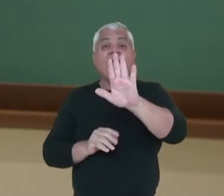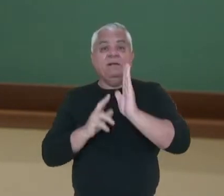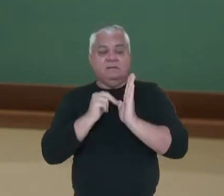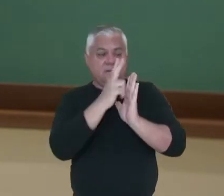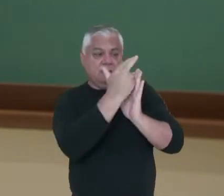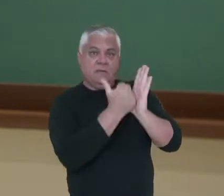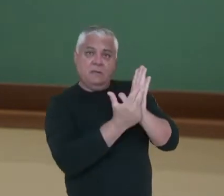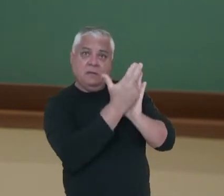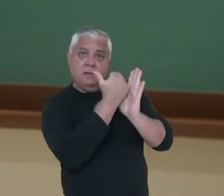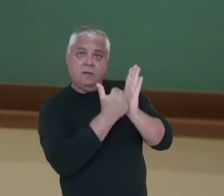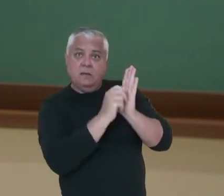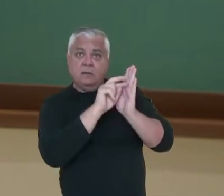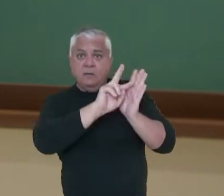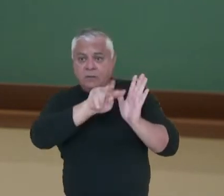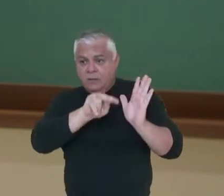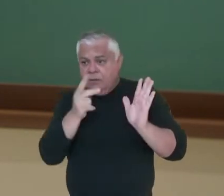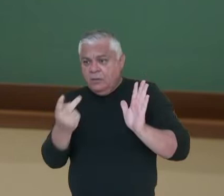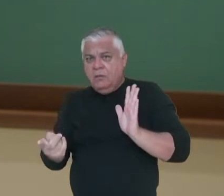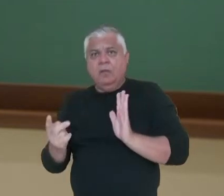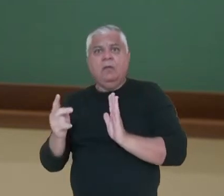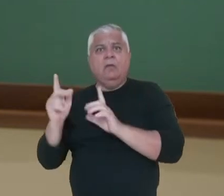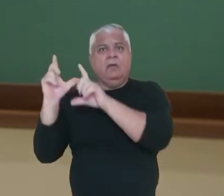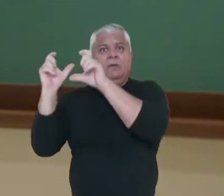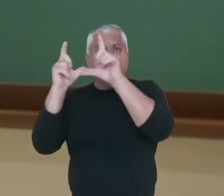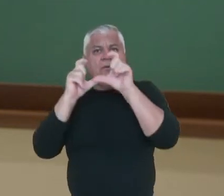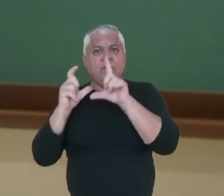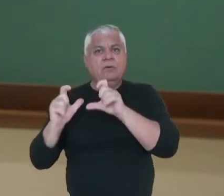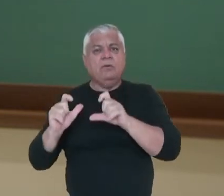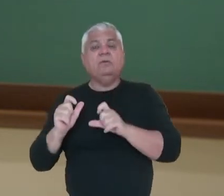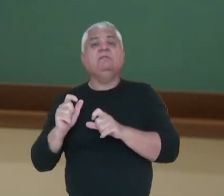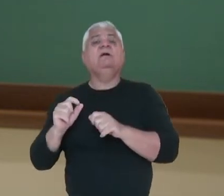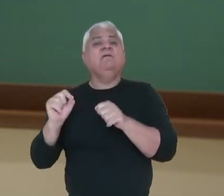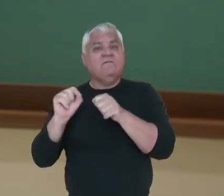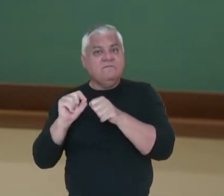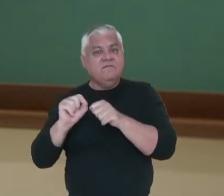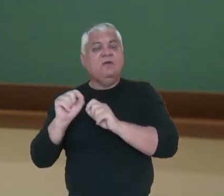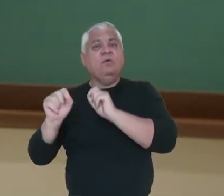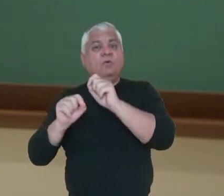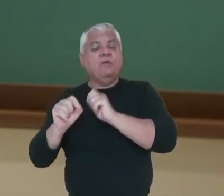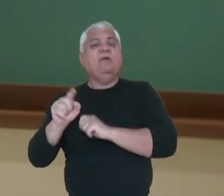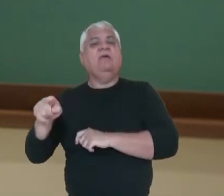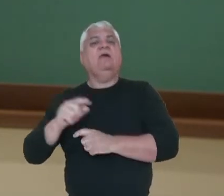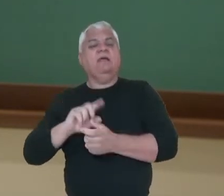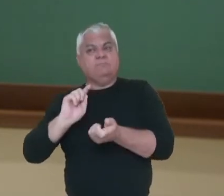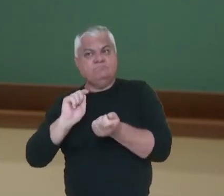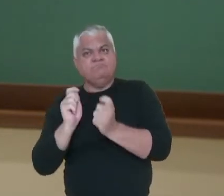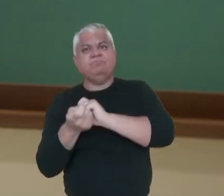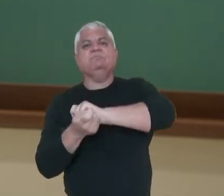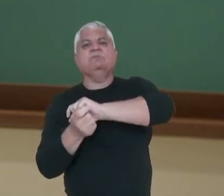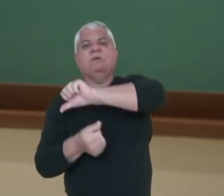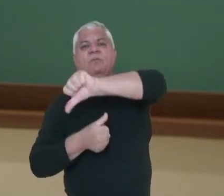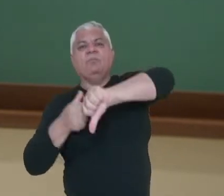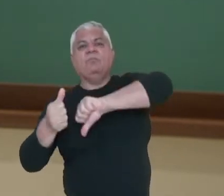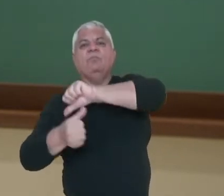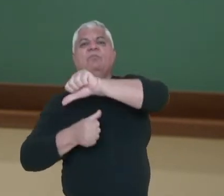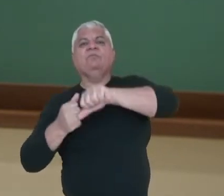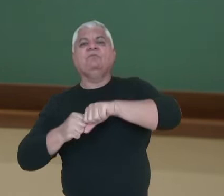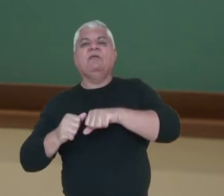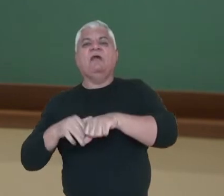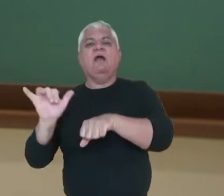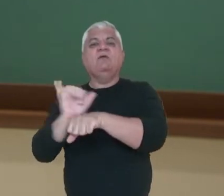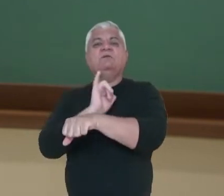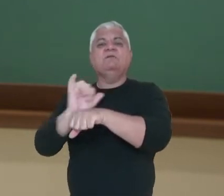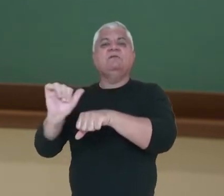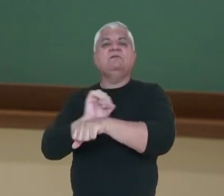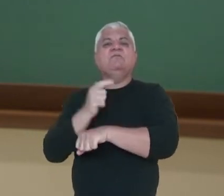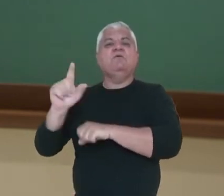aquilo que ela já fazia, reproduzindo um fato real, um fato histórico. Então, ela teve que fazer uma grande transformação para buscar uma alternativa para poder